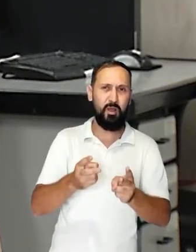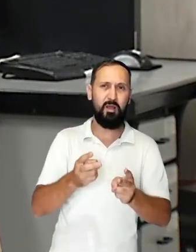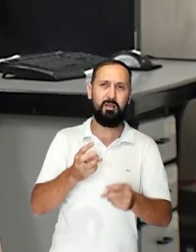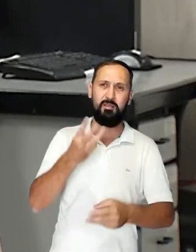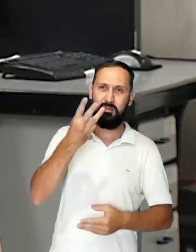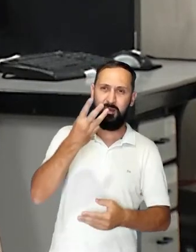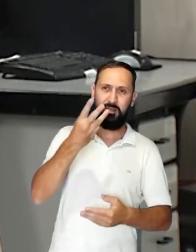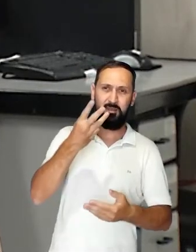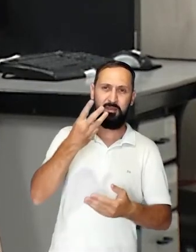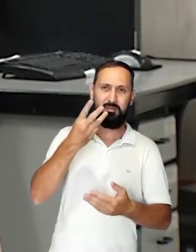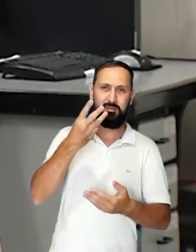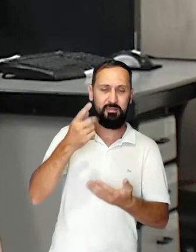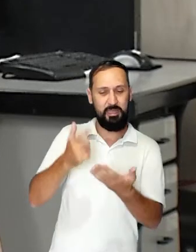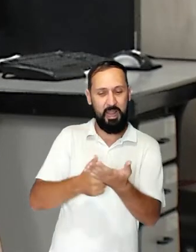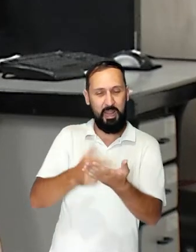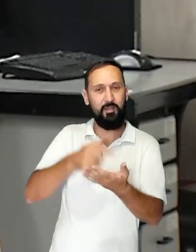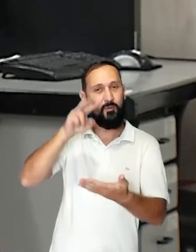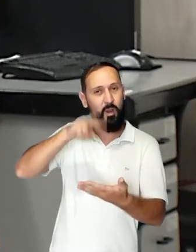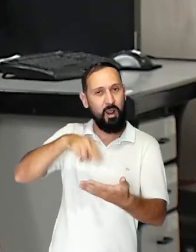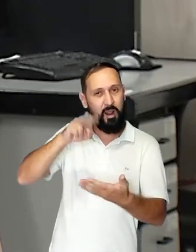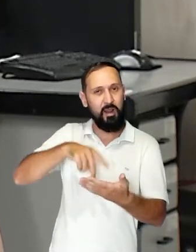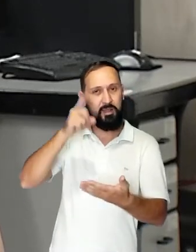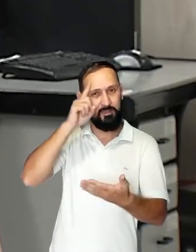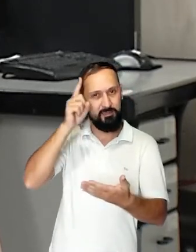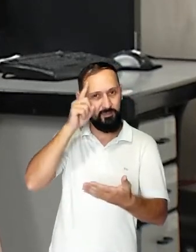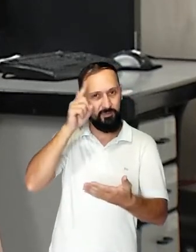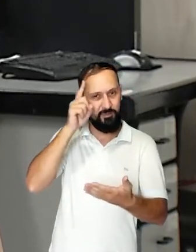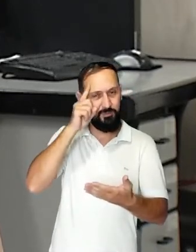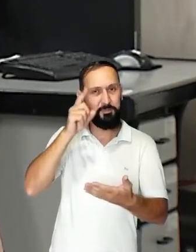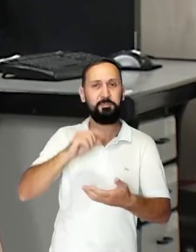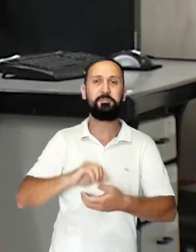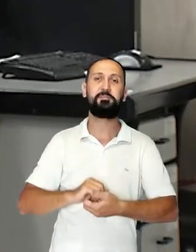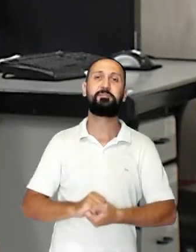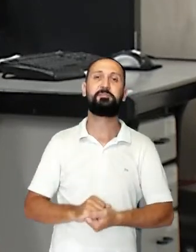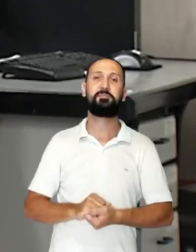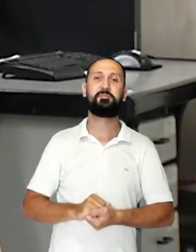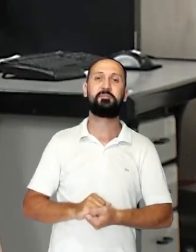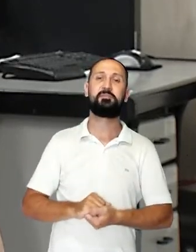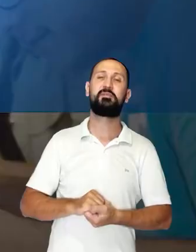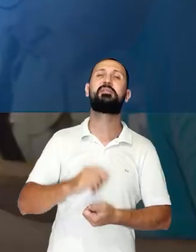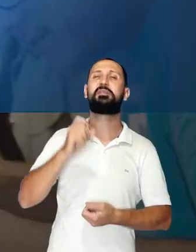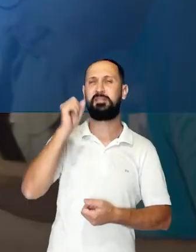dar continuidade à leitura, né, de 3 livros